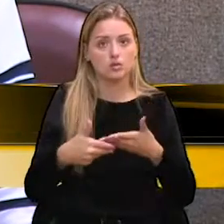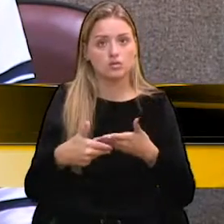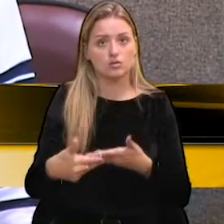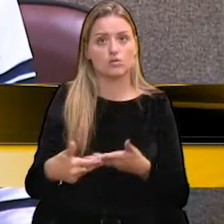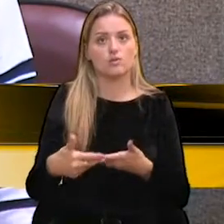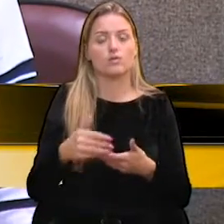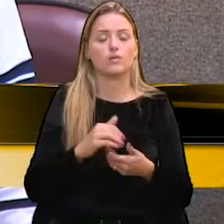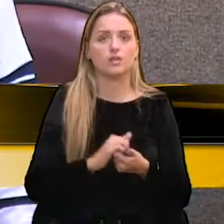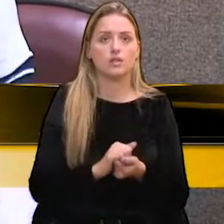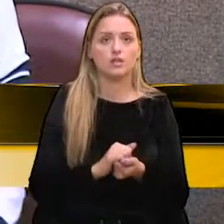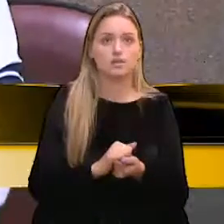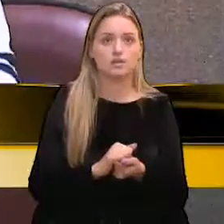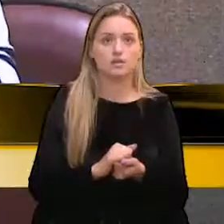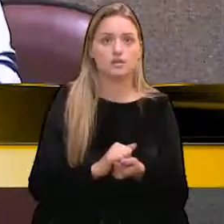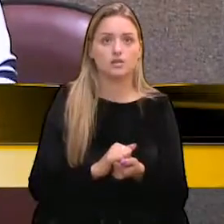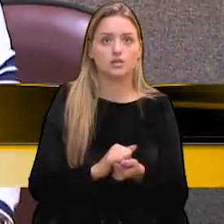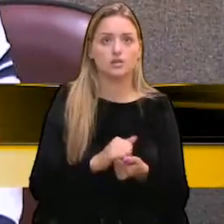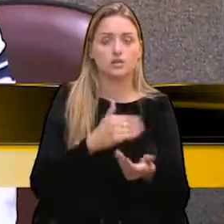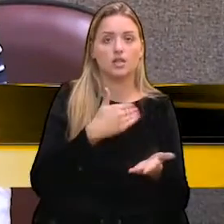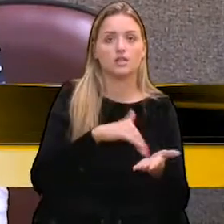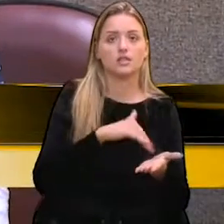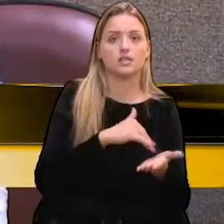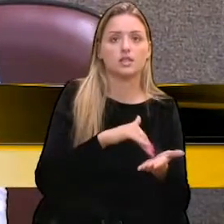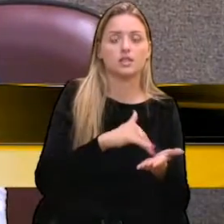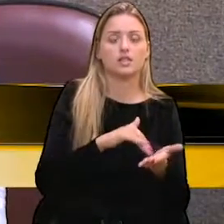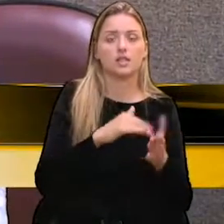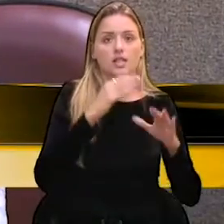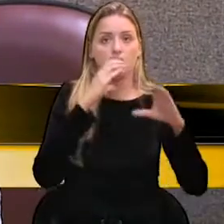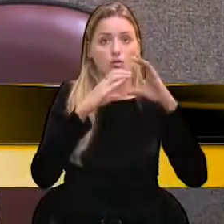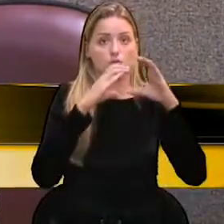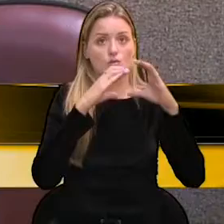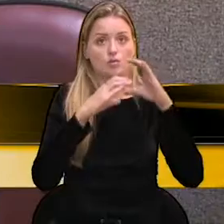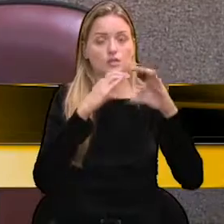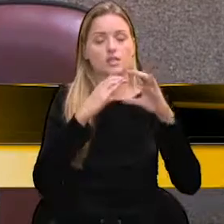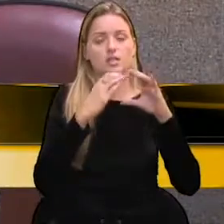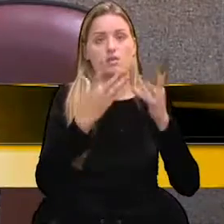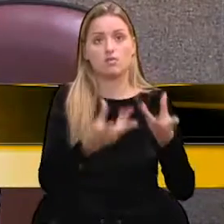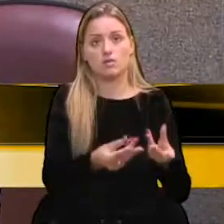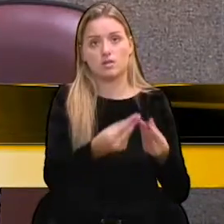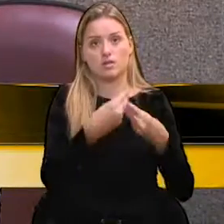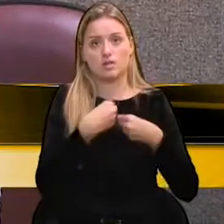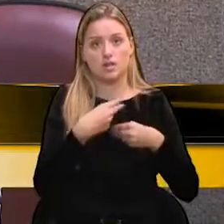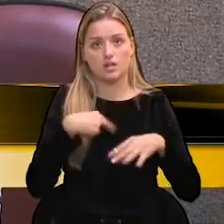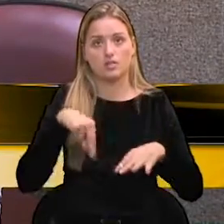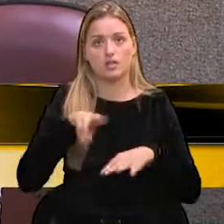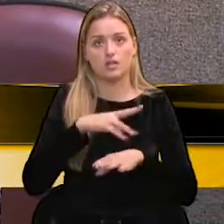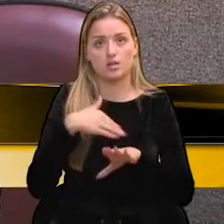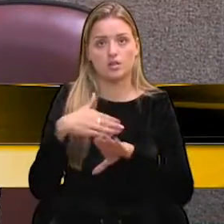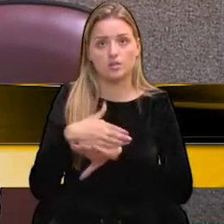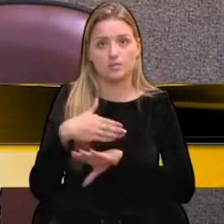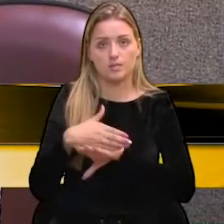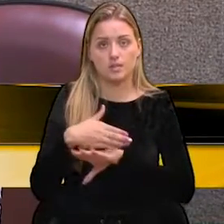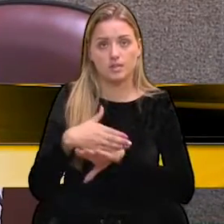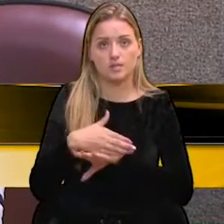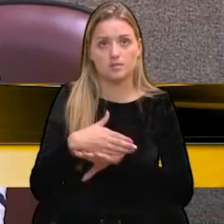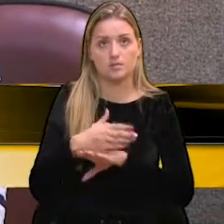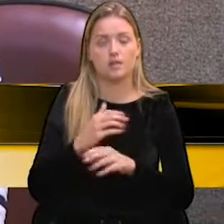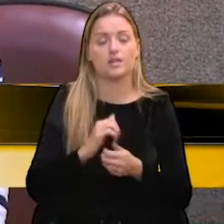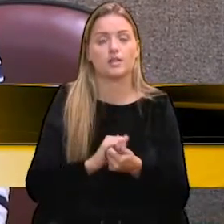sejam encaminhados pela Secretaria de Comunicação do Executivo para que nós pudéssemos estar presentes ao maior número de